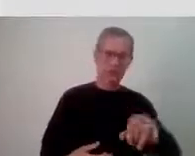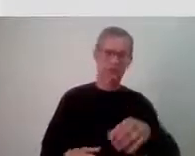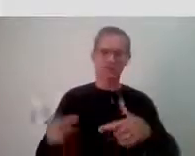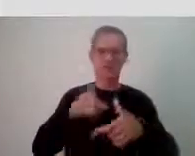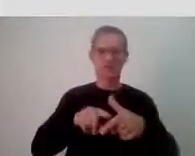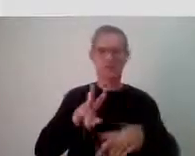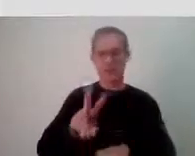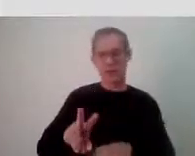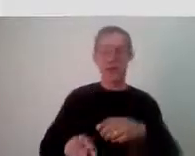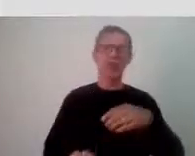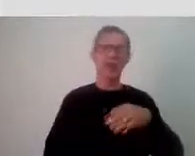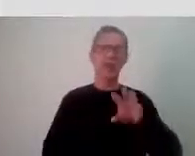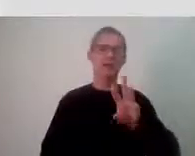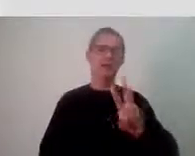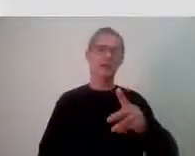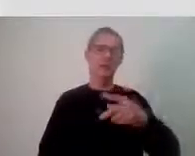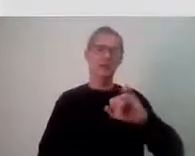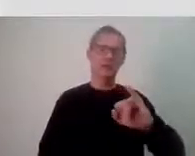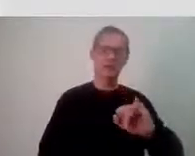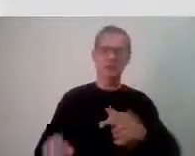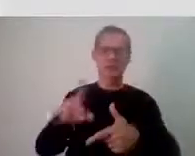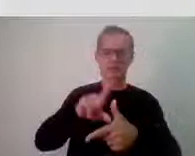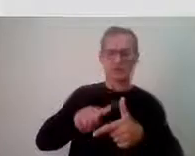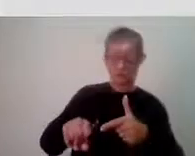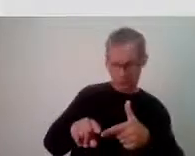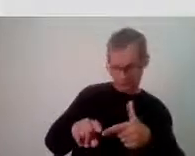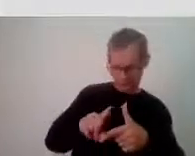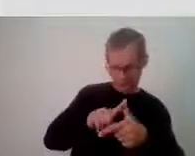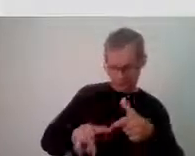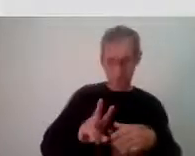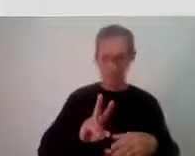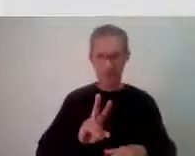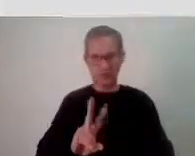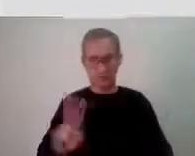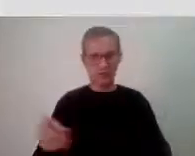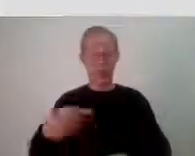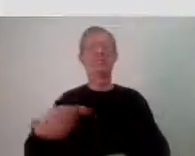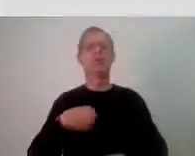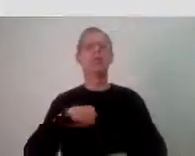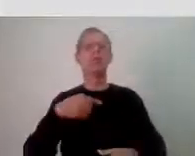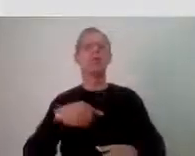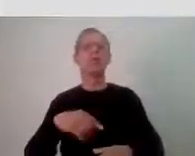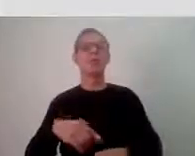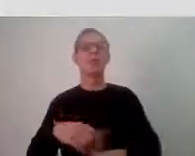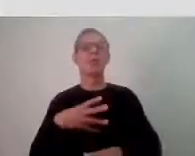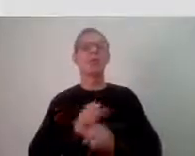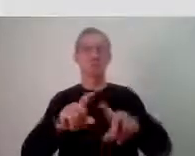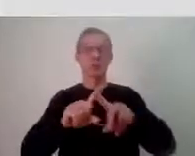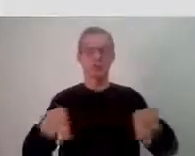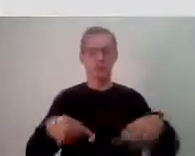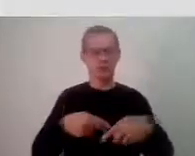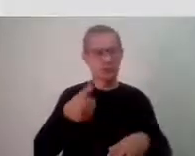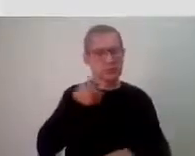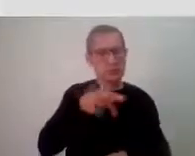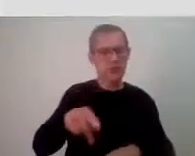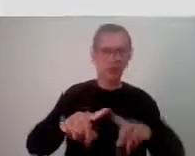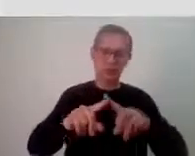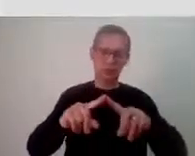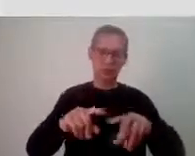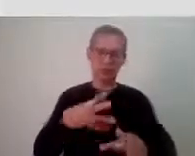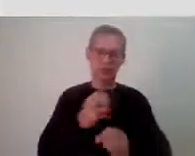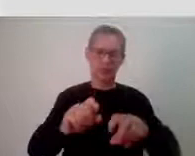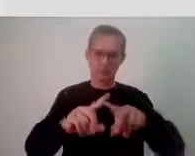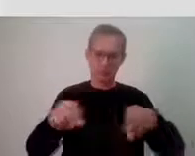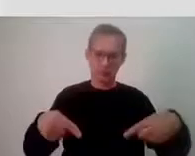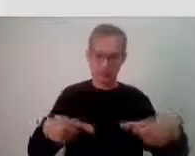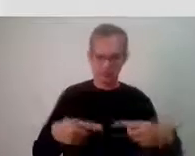a 3π sobre 2 é valor negativo. E aí você pensa, como que eu vou calcular essa área, professora? Você vai calcular a